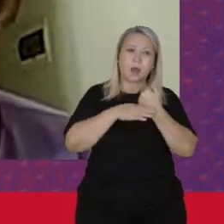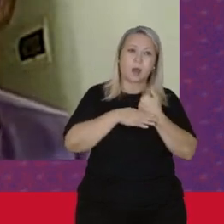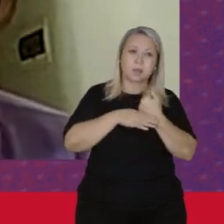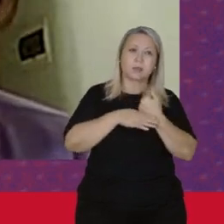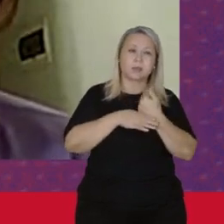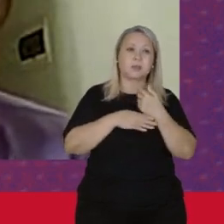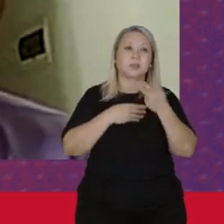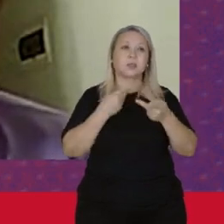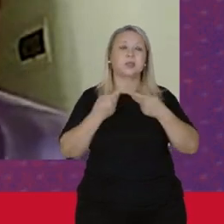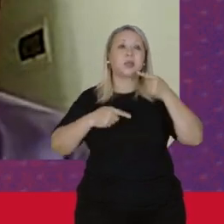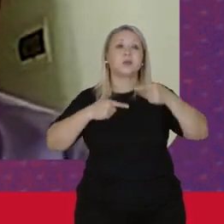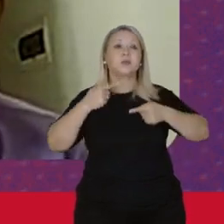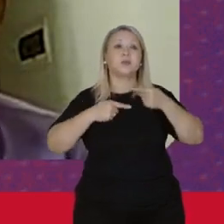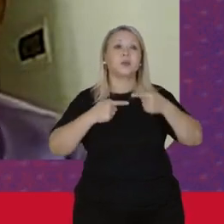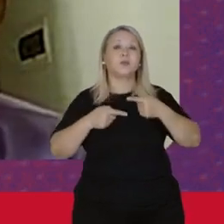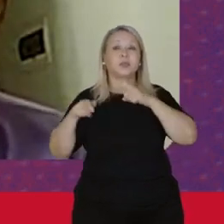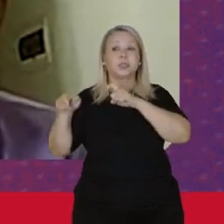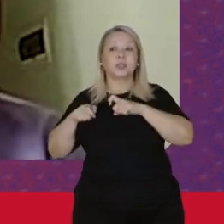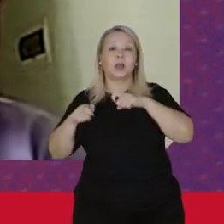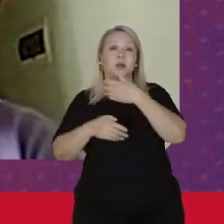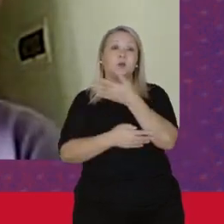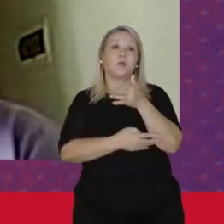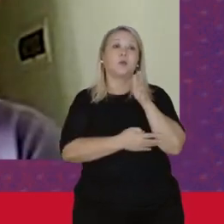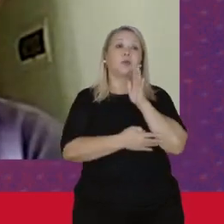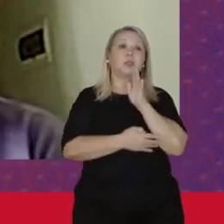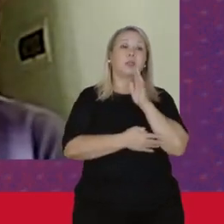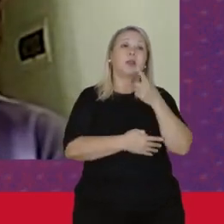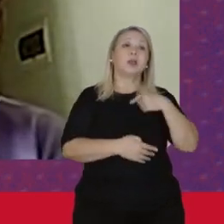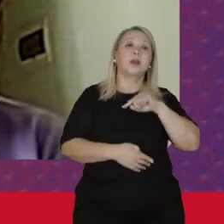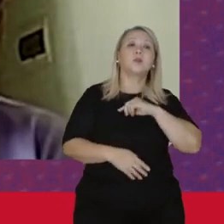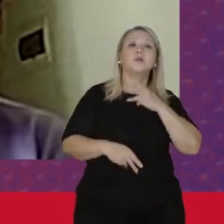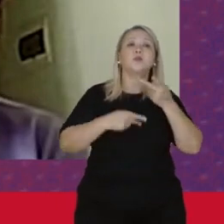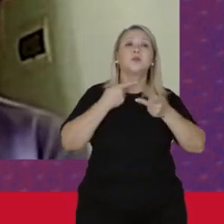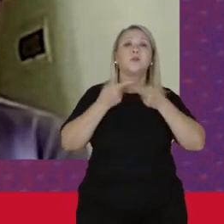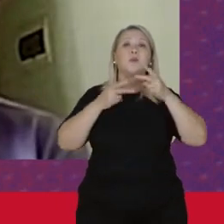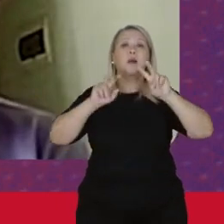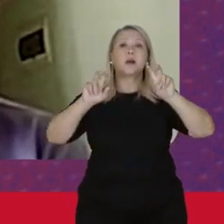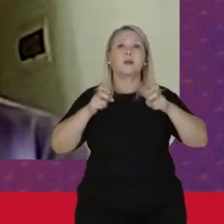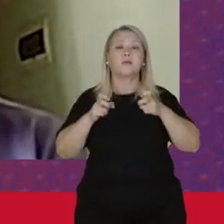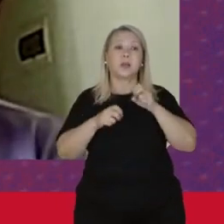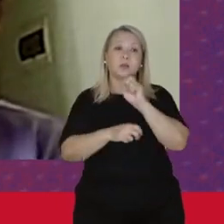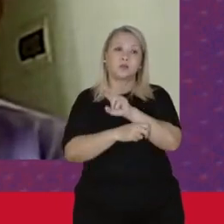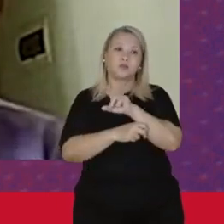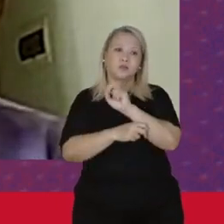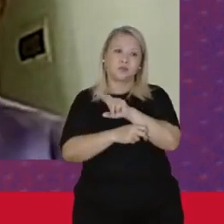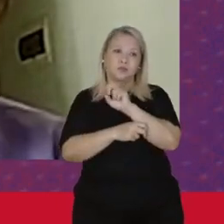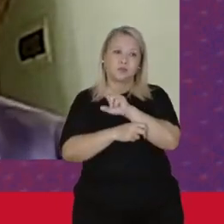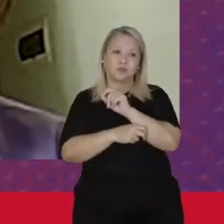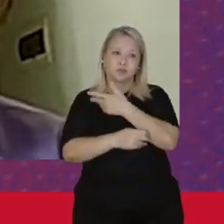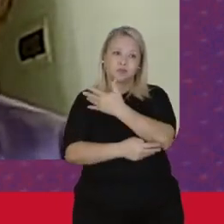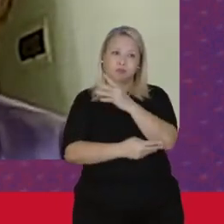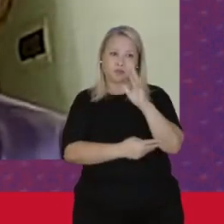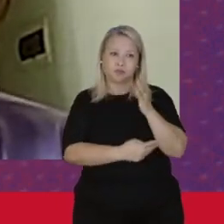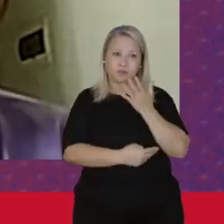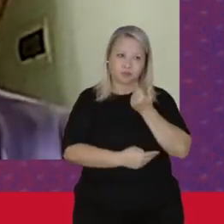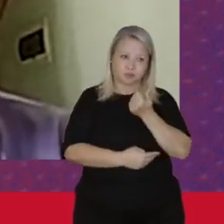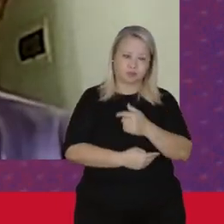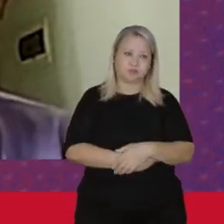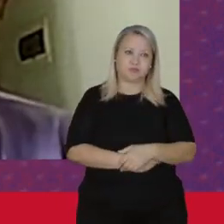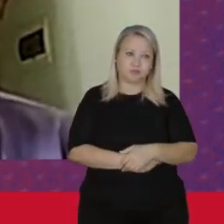entrar na discussão de agroecologia, é a gente falar sobre os agrotóxicos, né?